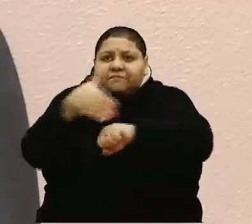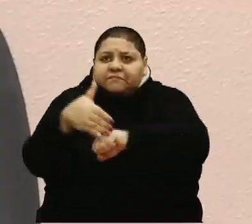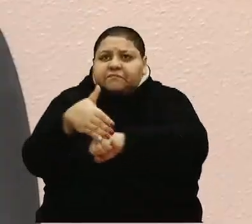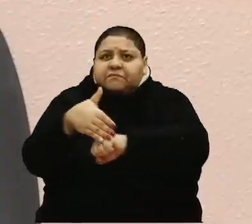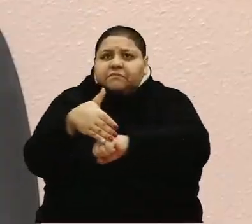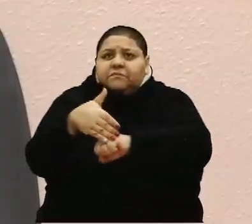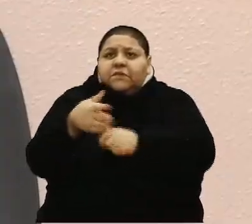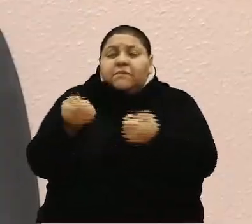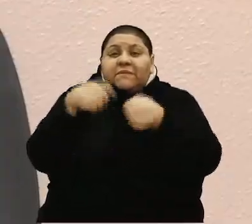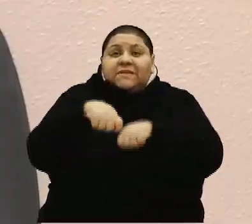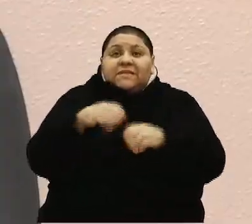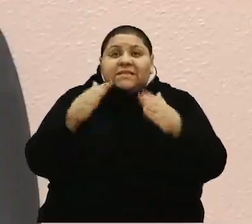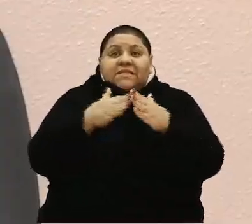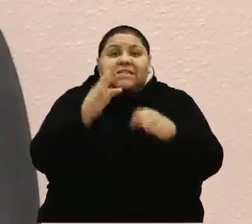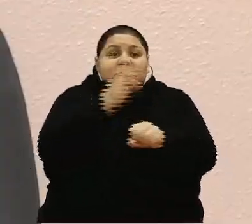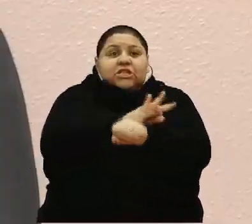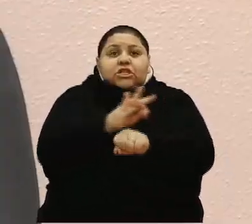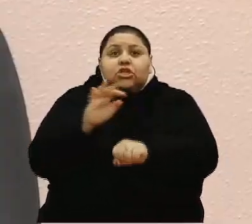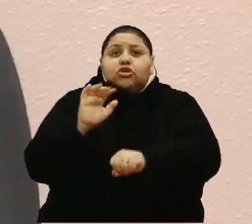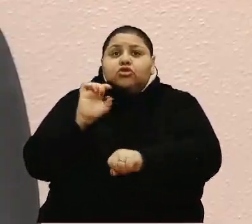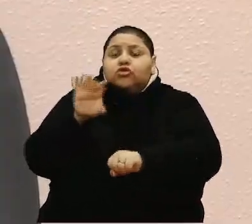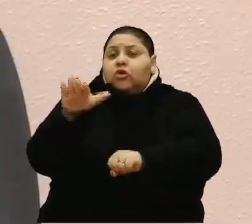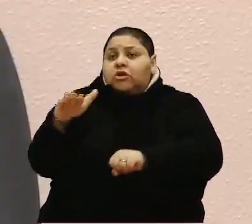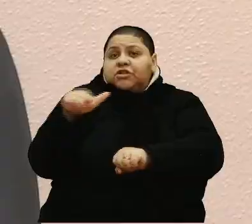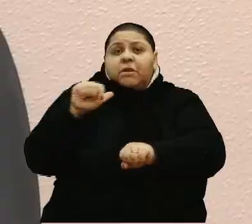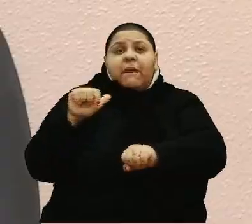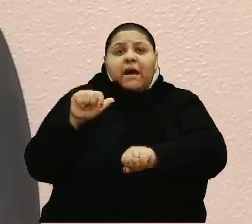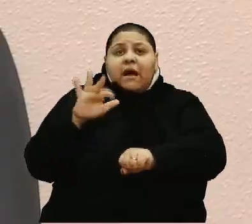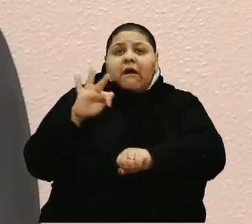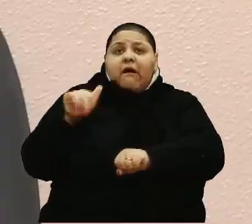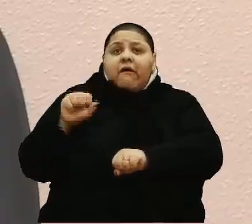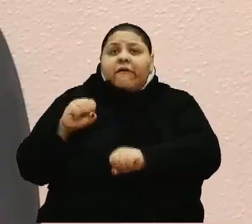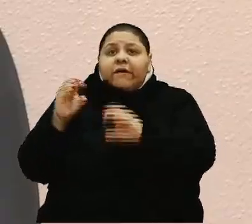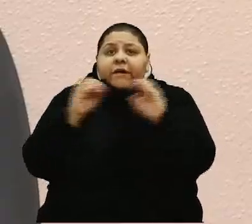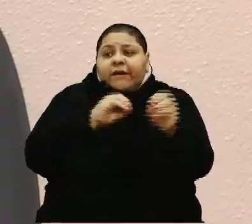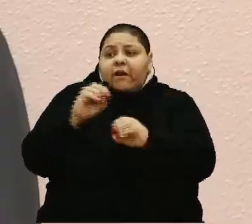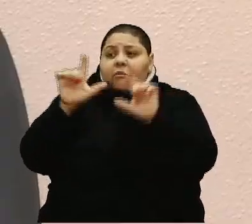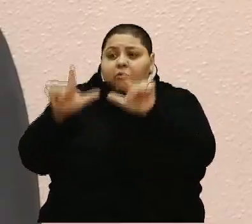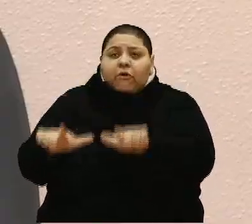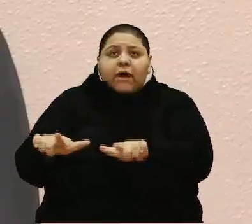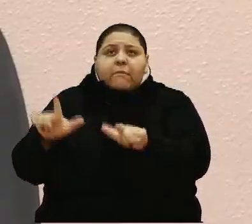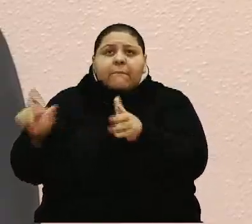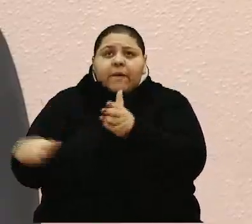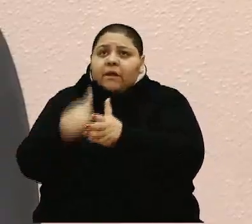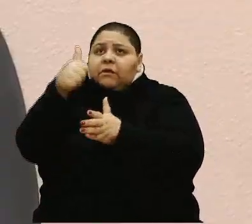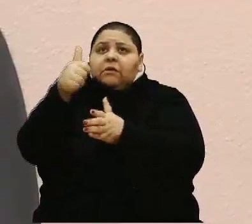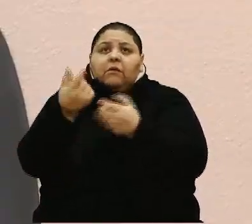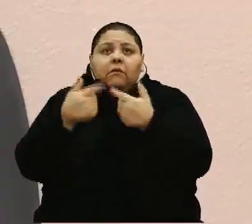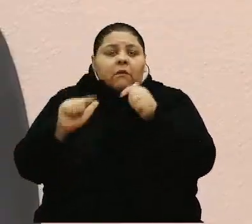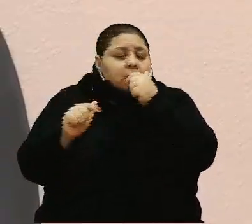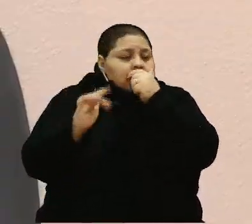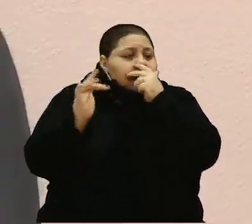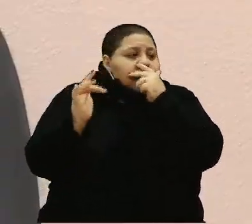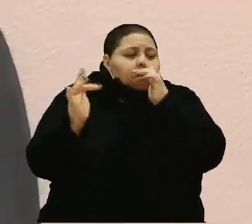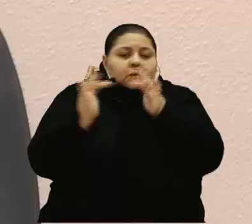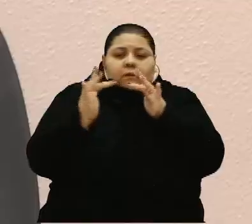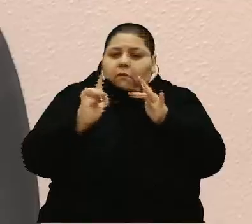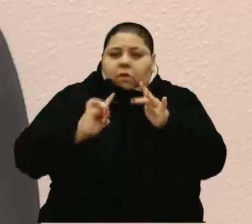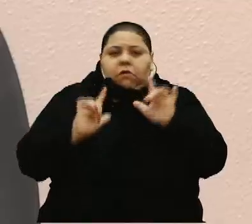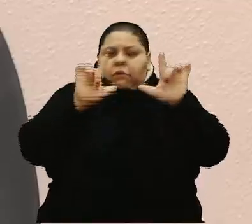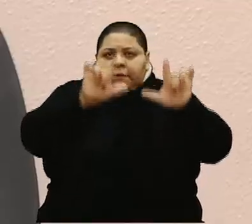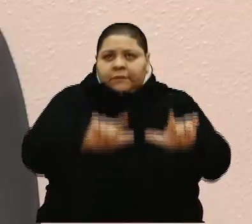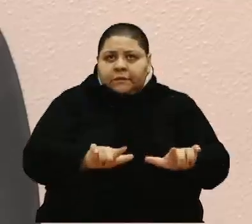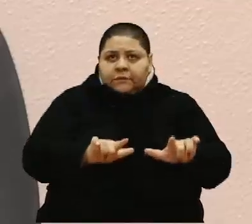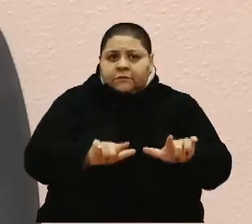precisar de abrigo, é só contatar a FAS e a abordagem social que eles levam para algum local. Mas aí, se a gente contata, não tem local. Aí